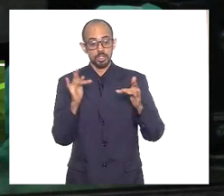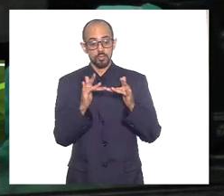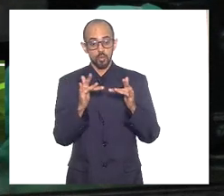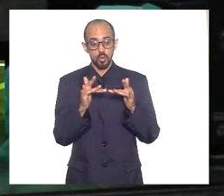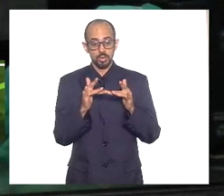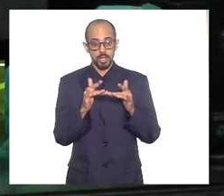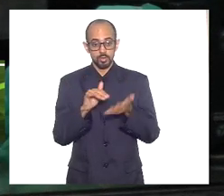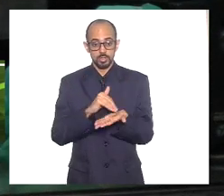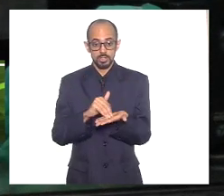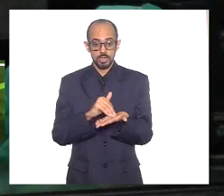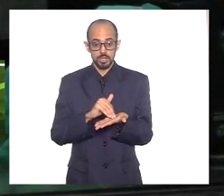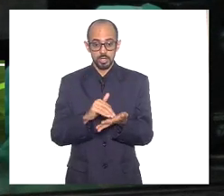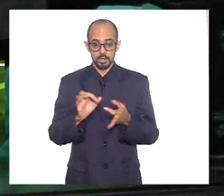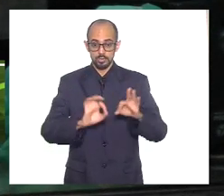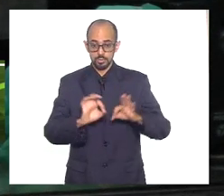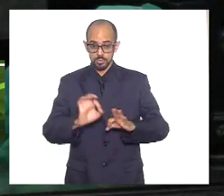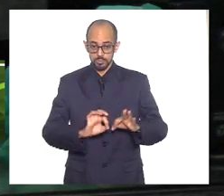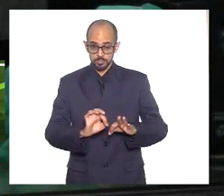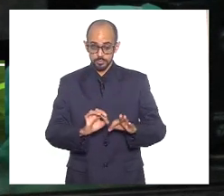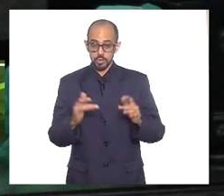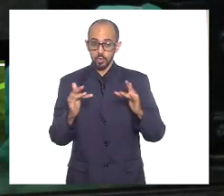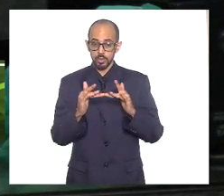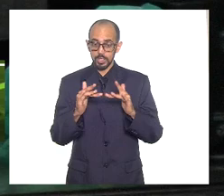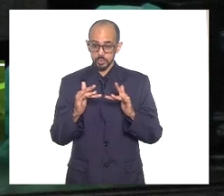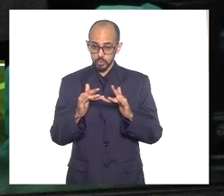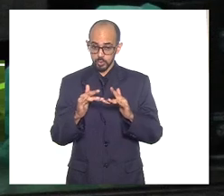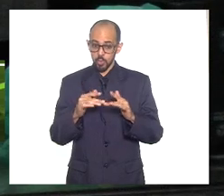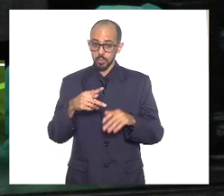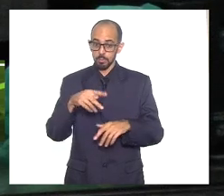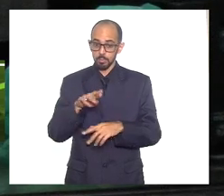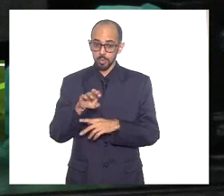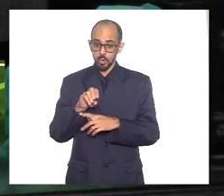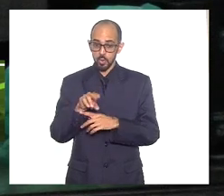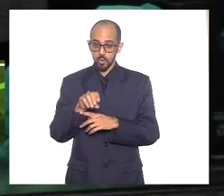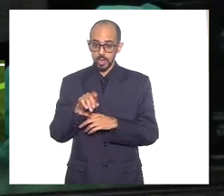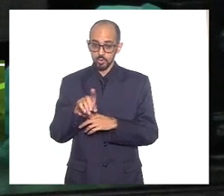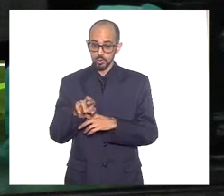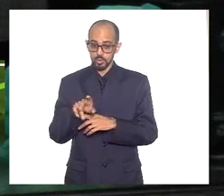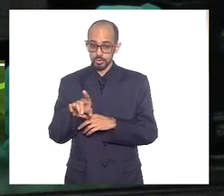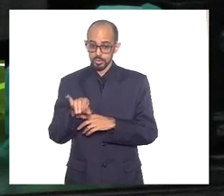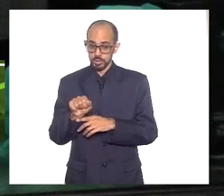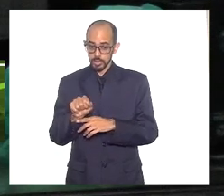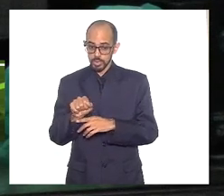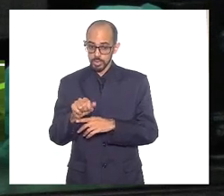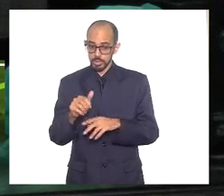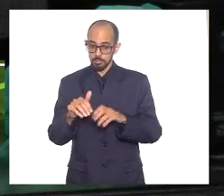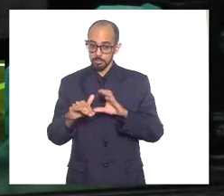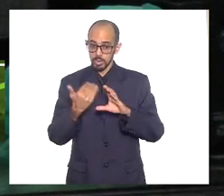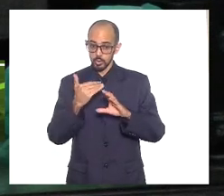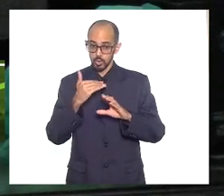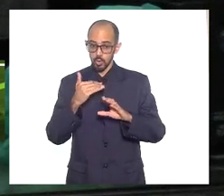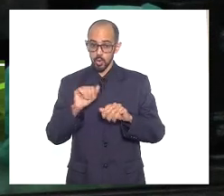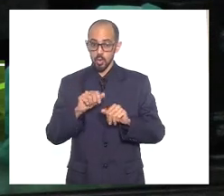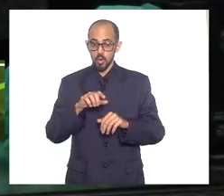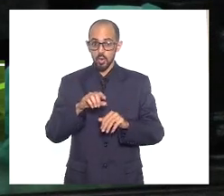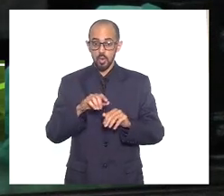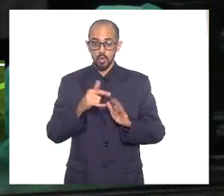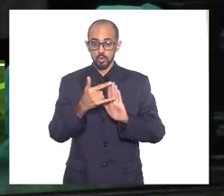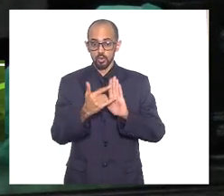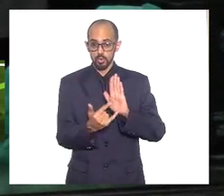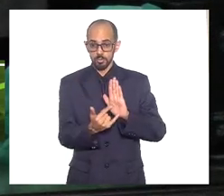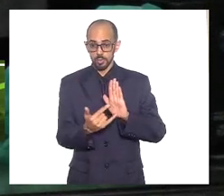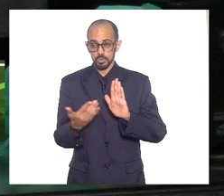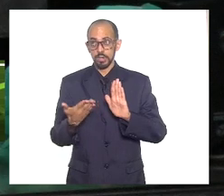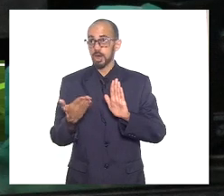que contactou a Procuradoria, que somente hoje mandou o demonstrativo que já está de posse do